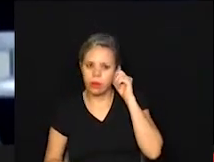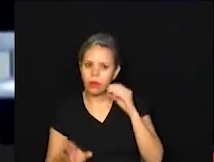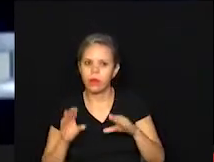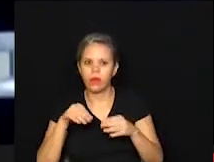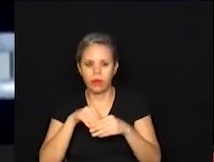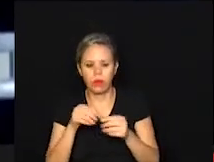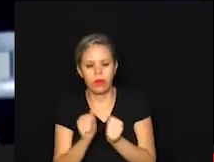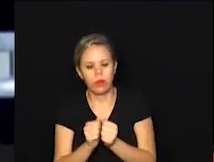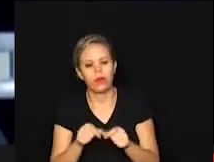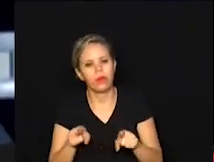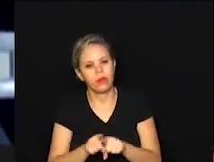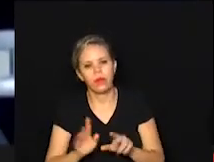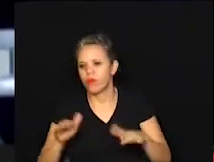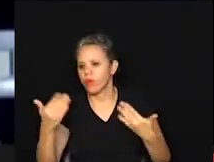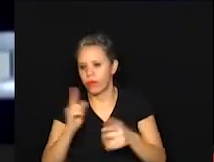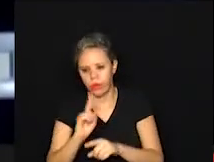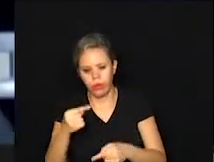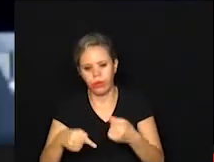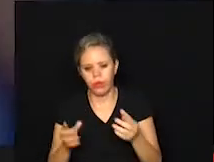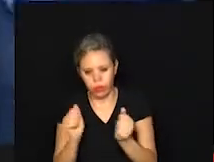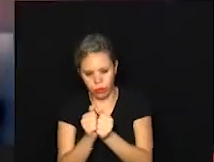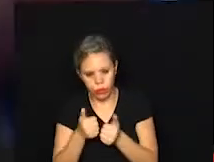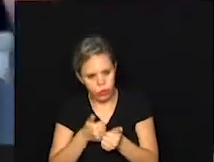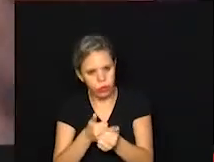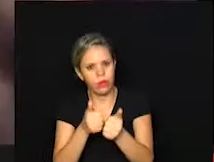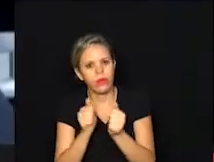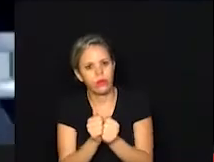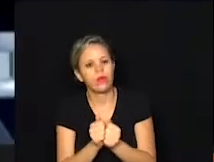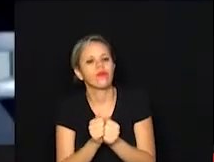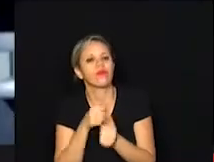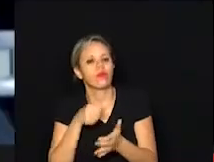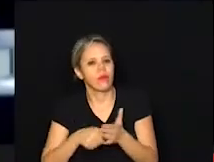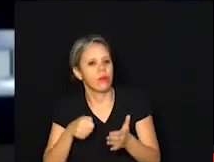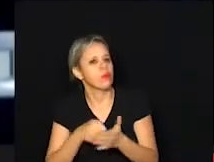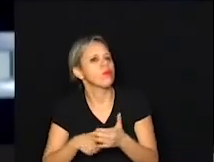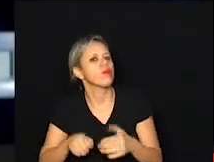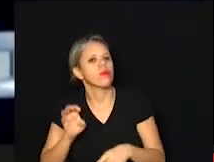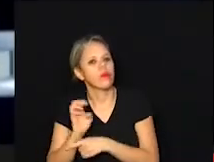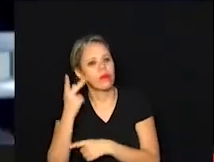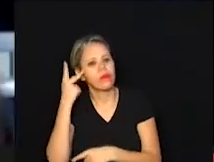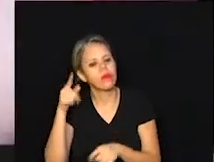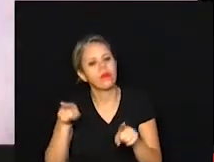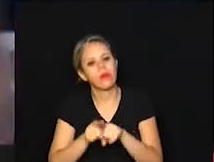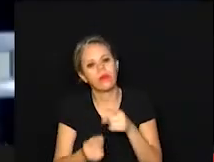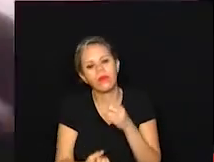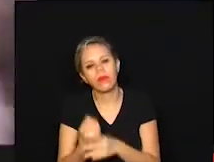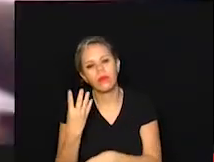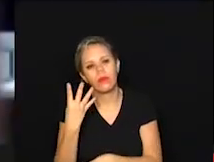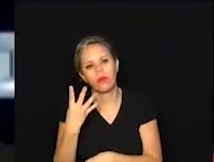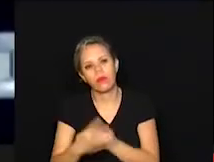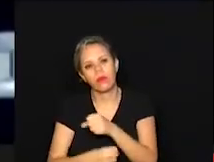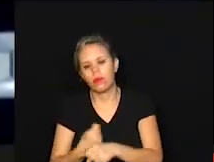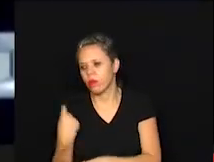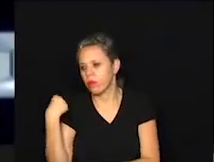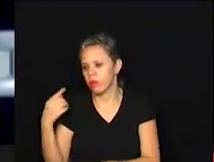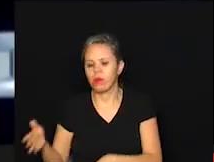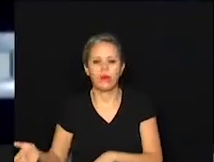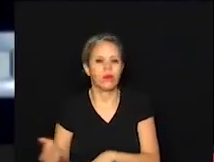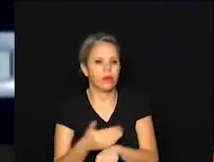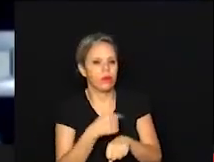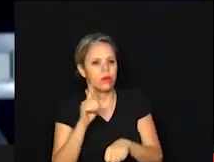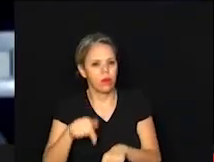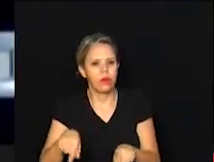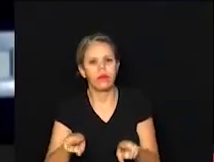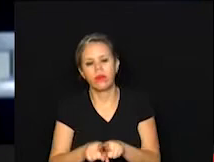o Conselho ele está caminhando dentro. O Conselho de São Paulo, do Estado de São Paulo, que foi criado 4 ou 5 anos antes, é